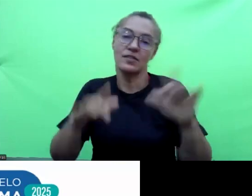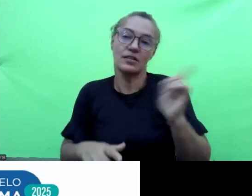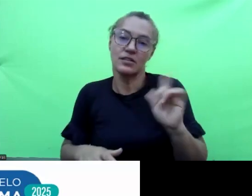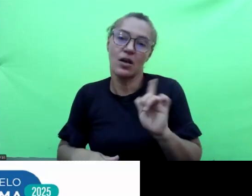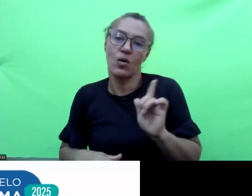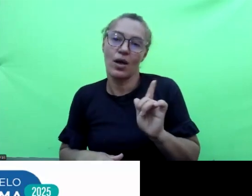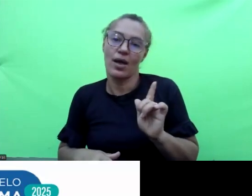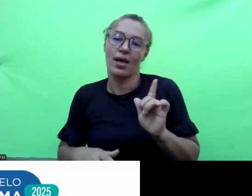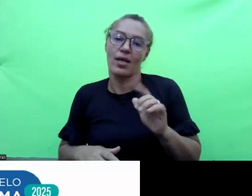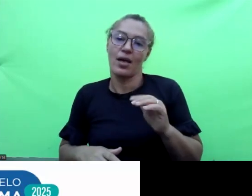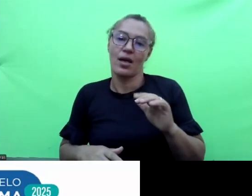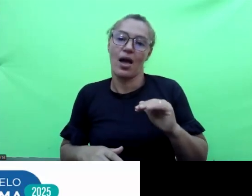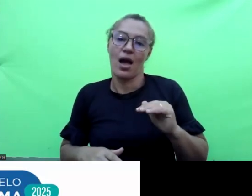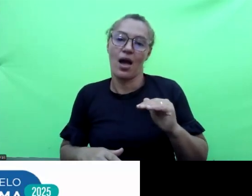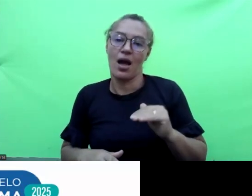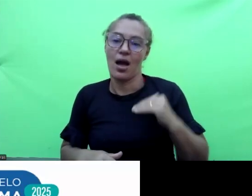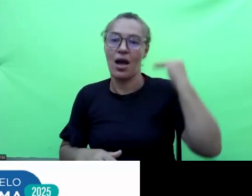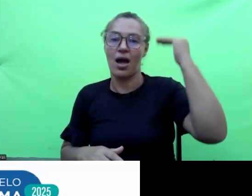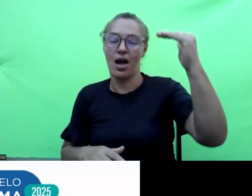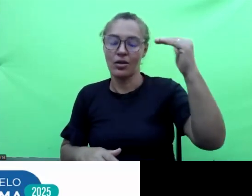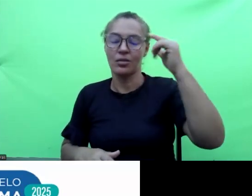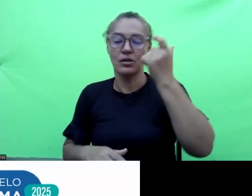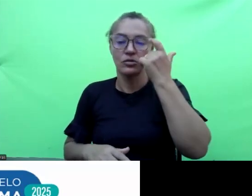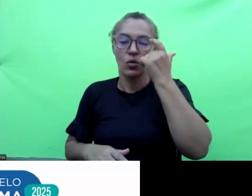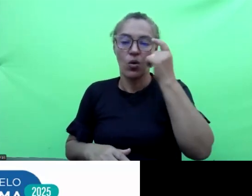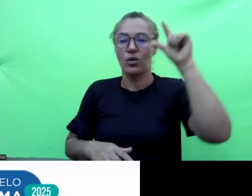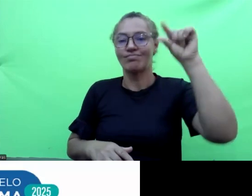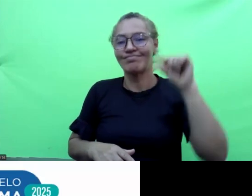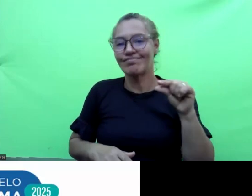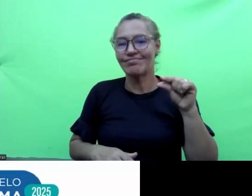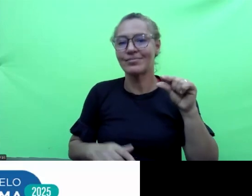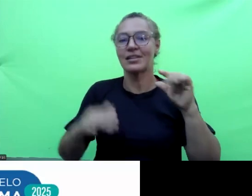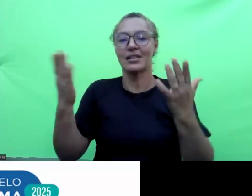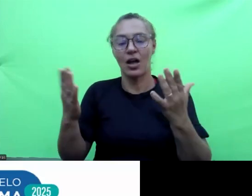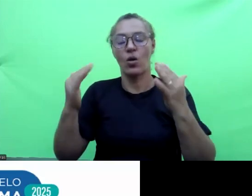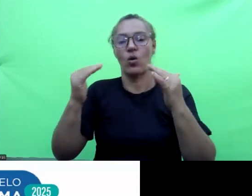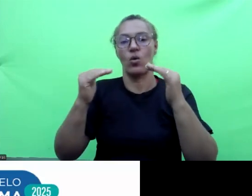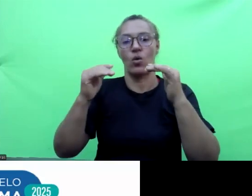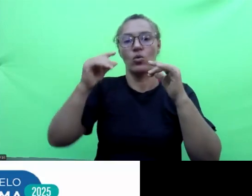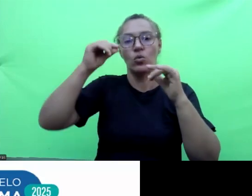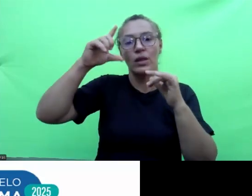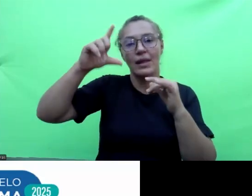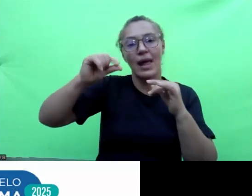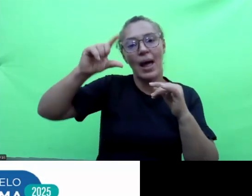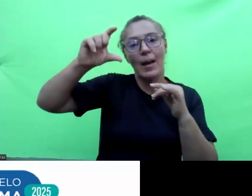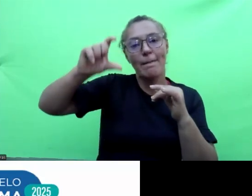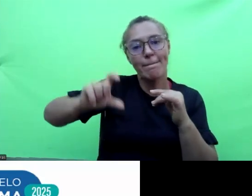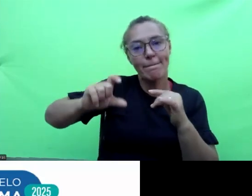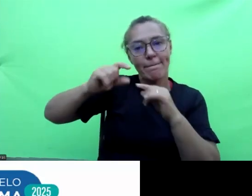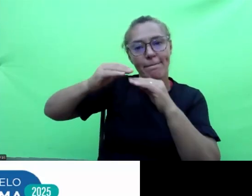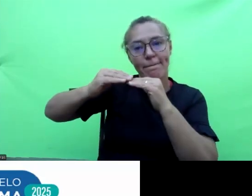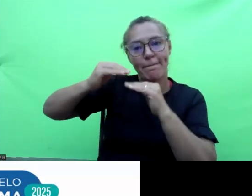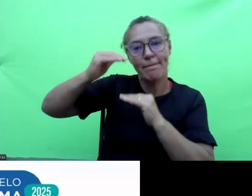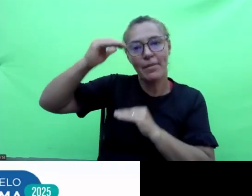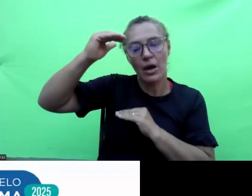olho é grande, né? O tamanho do olho talvez tenha a importância maior, mas o fato de ser automíope,